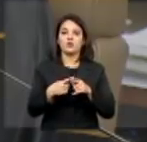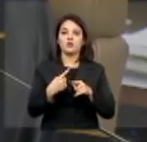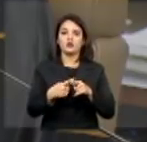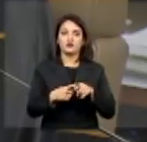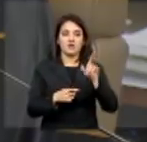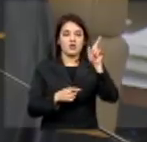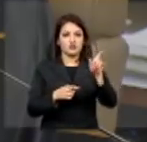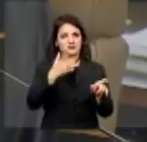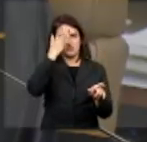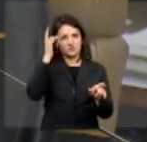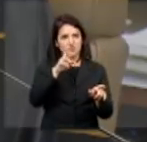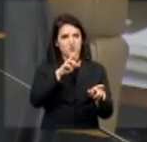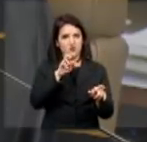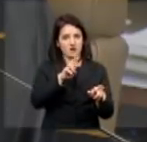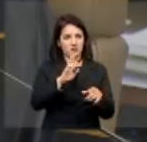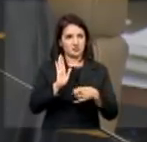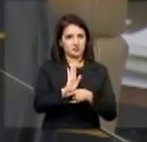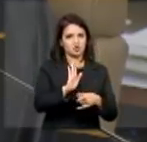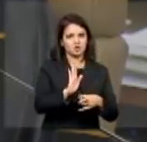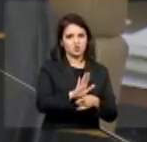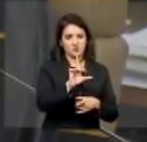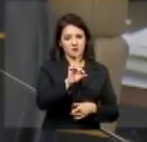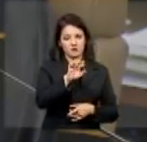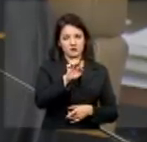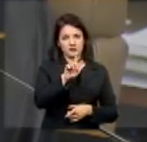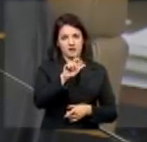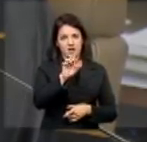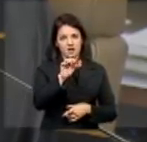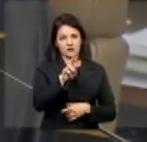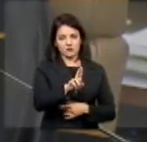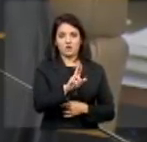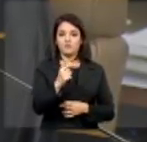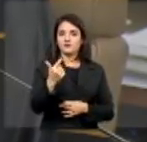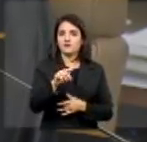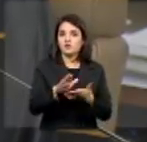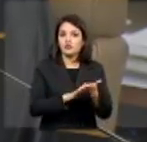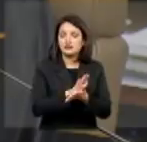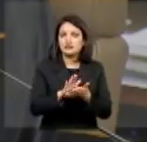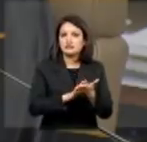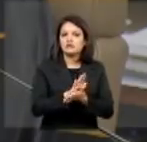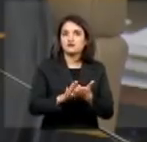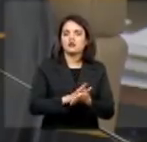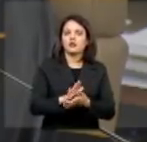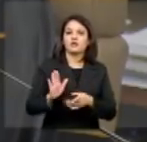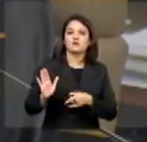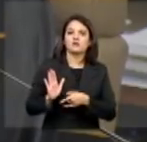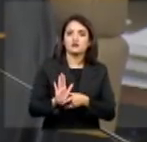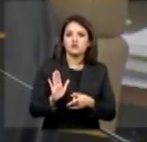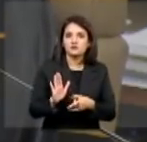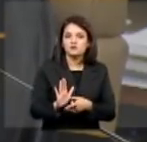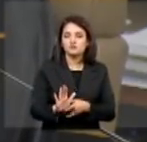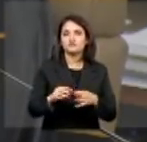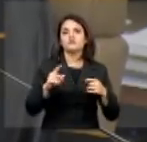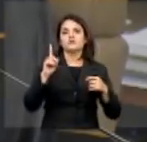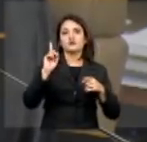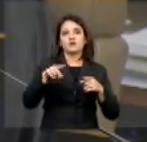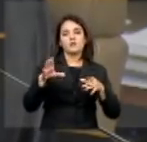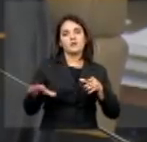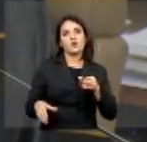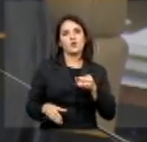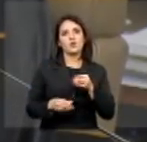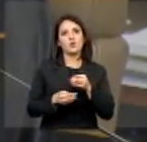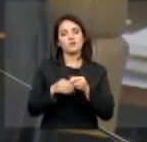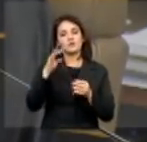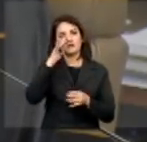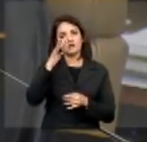apresenta qualquer dado de corroboração com relação ao ora paciente por isso requer a